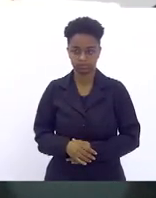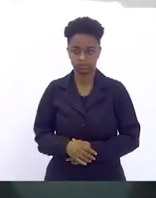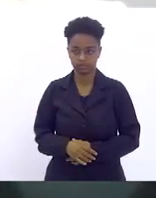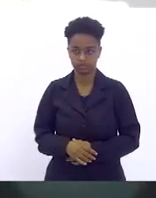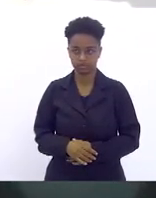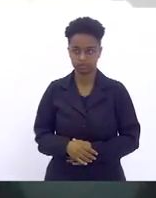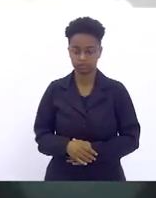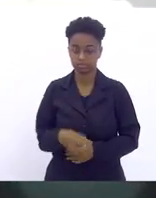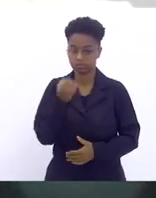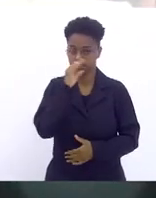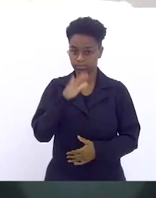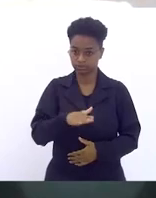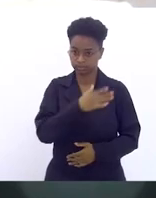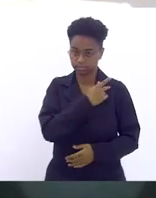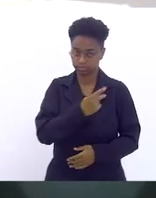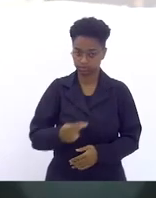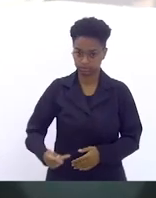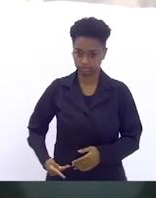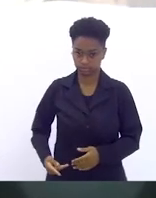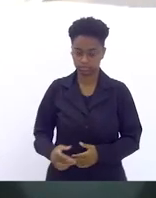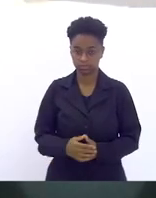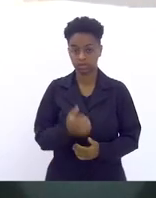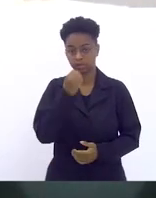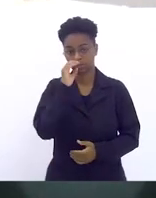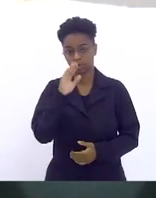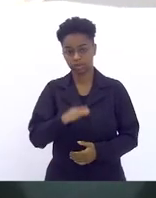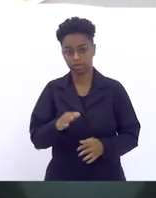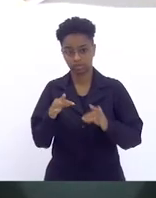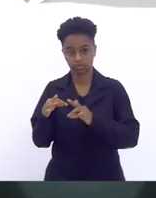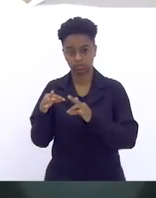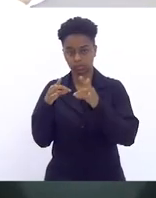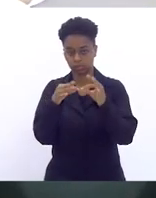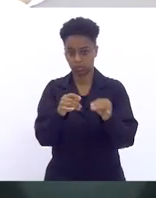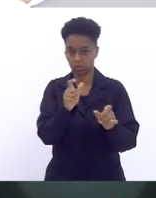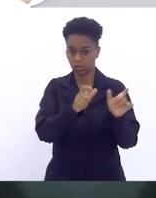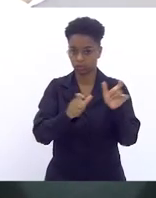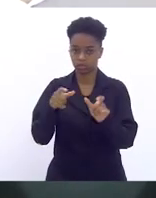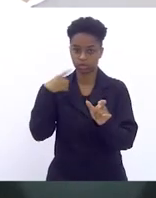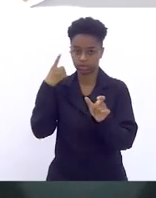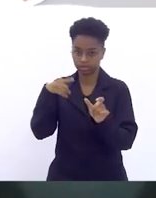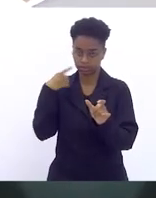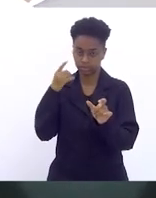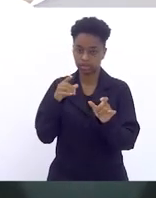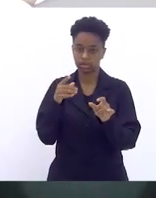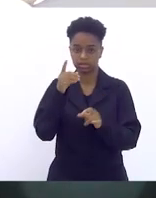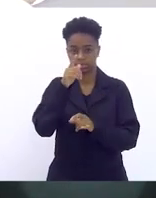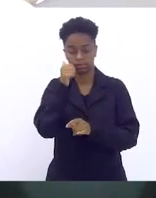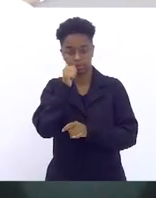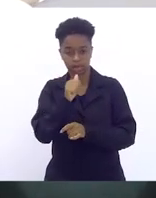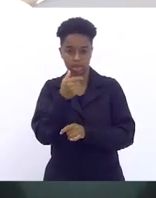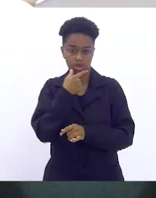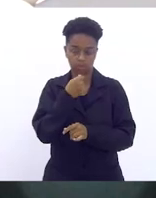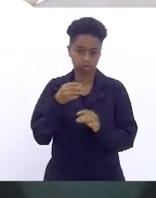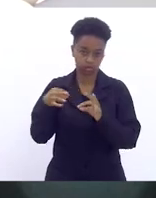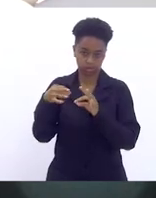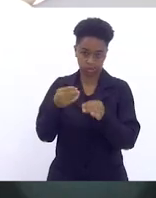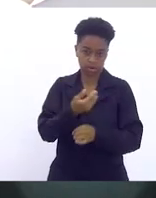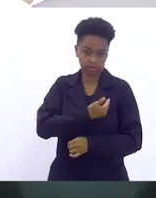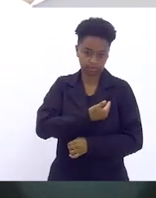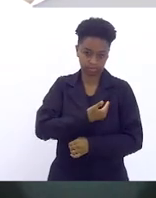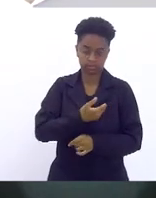Boa tarde Presidente Boa tarde a todos os deputados todas as deputadas os nobres amigos